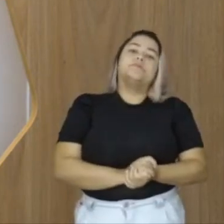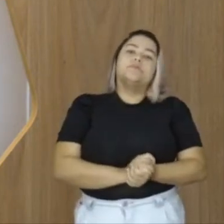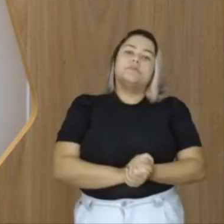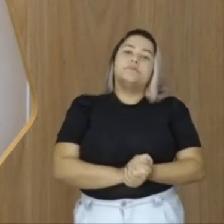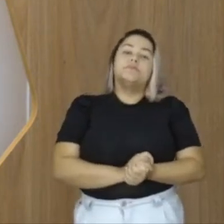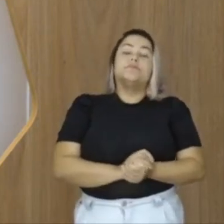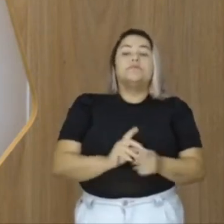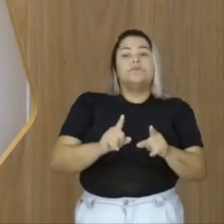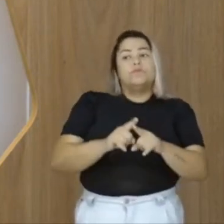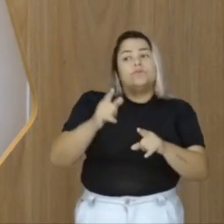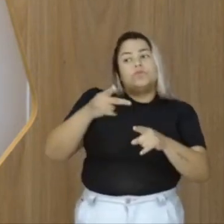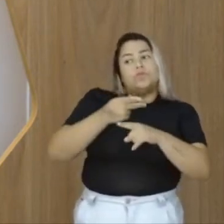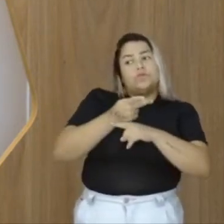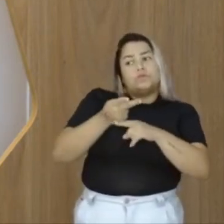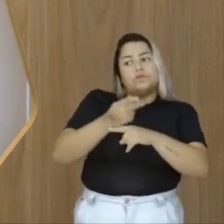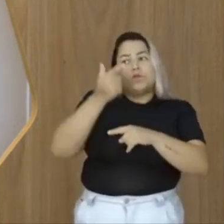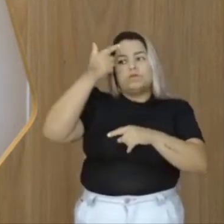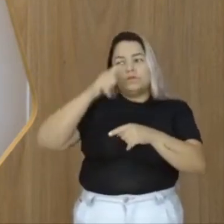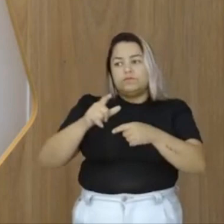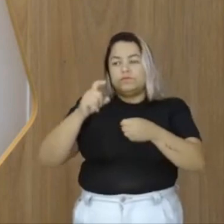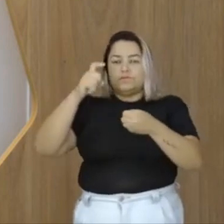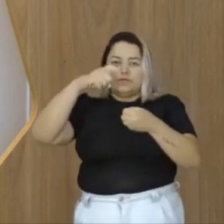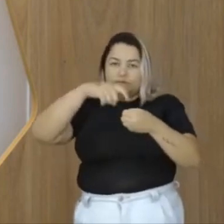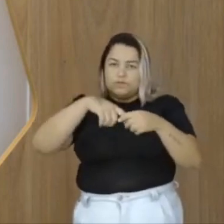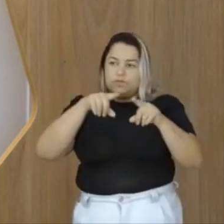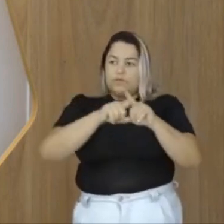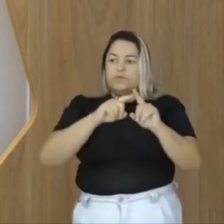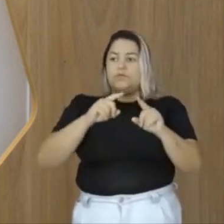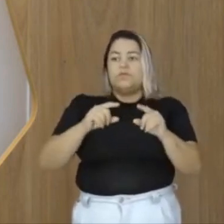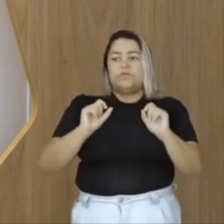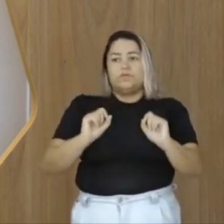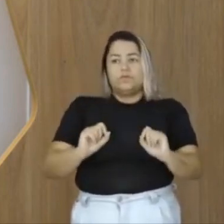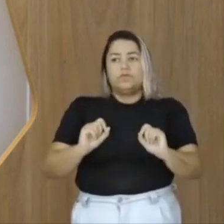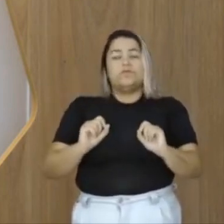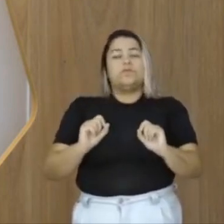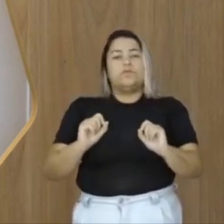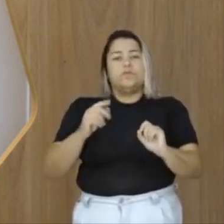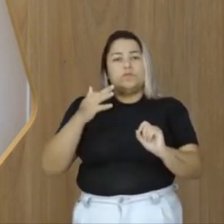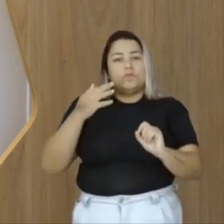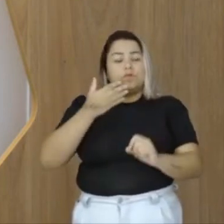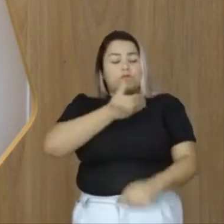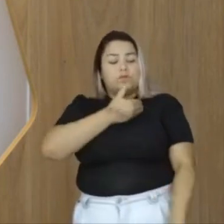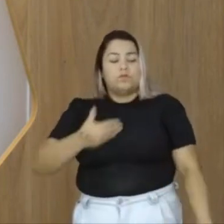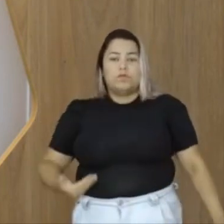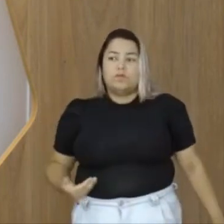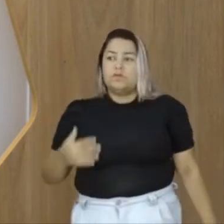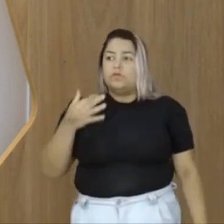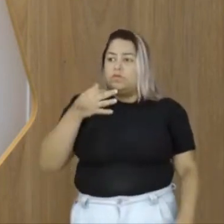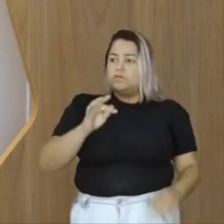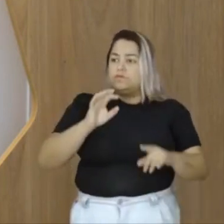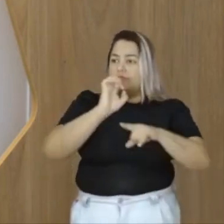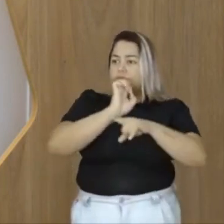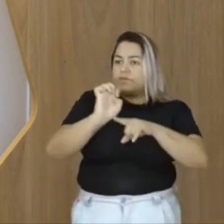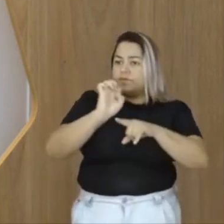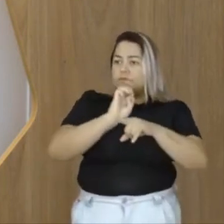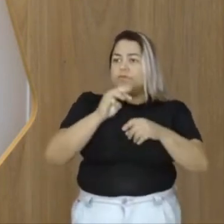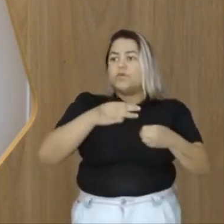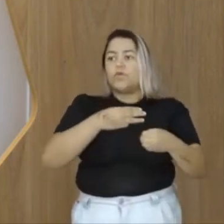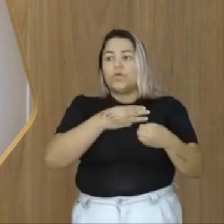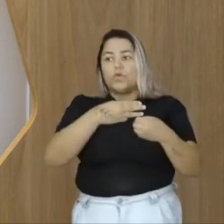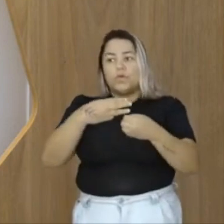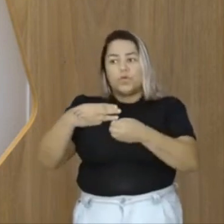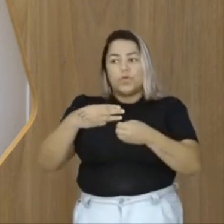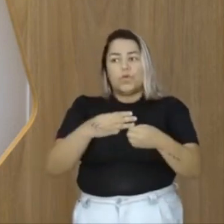nesse resgate, voltando a fazer o que o Pacto Federativo entre governo federal, estados e municípios, que a gente